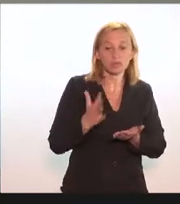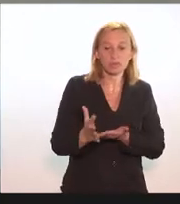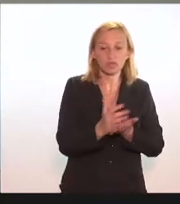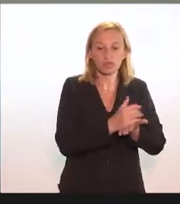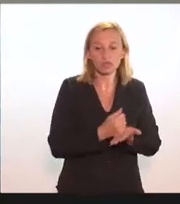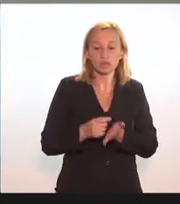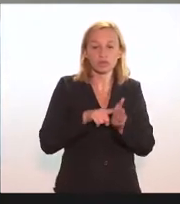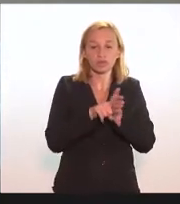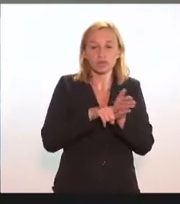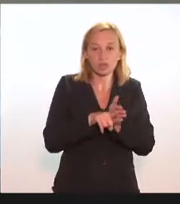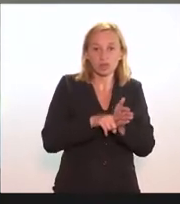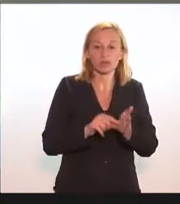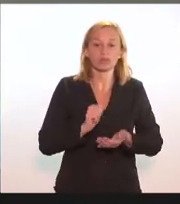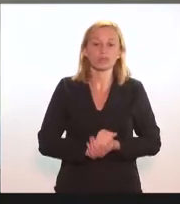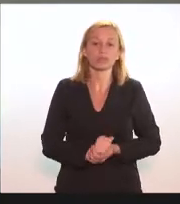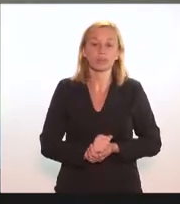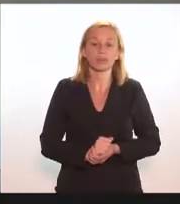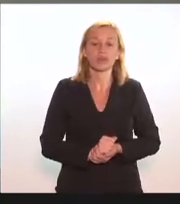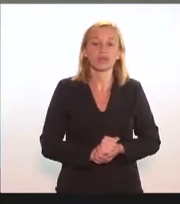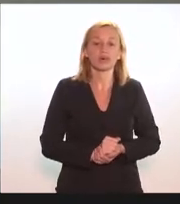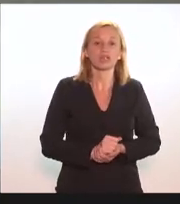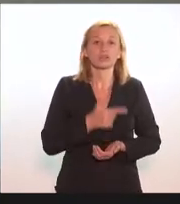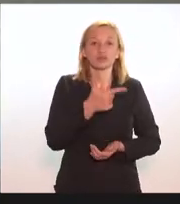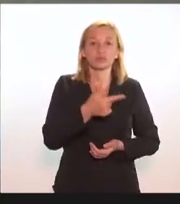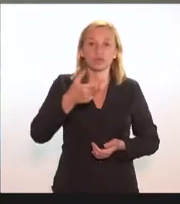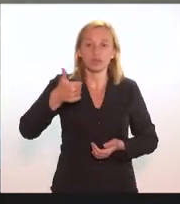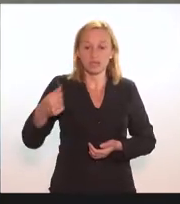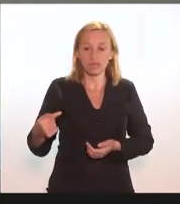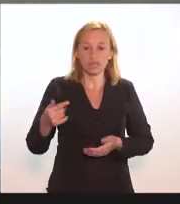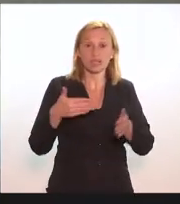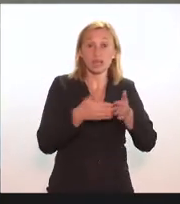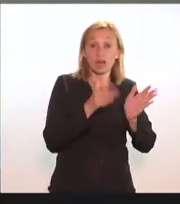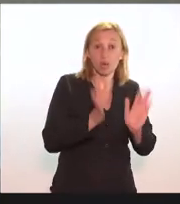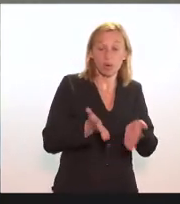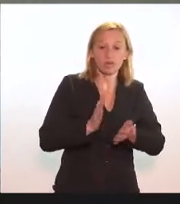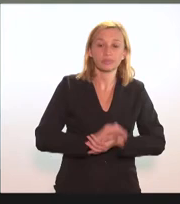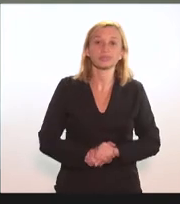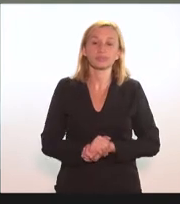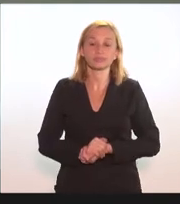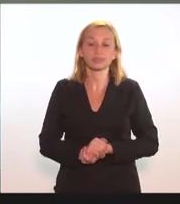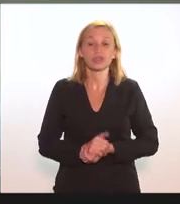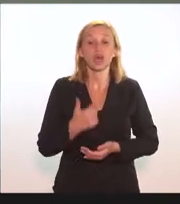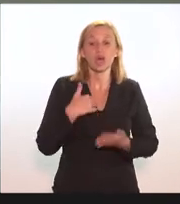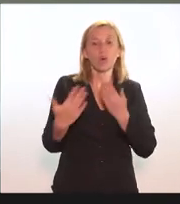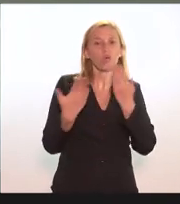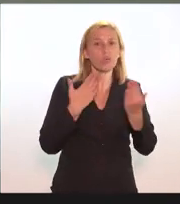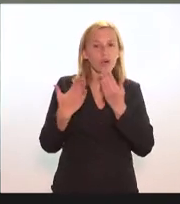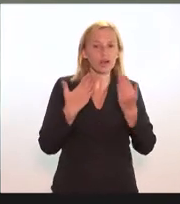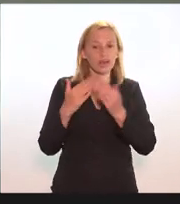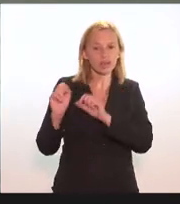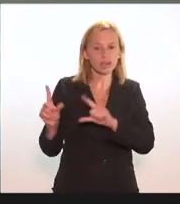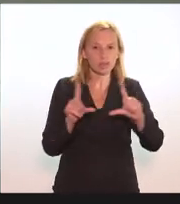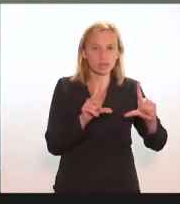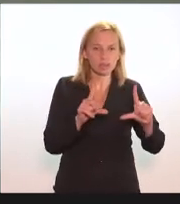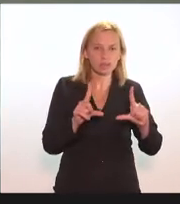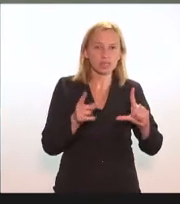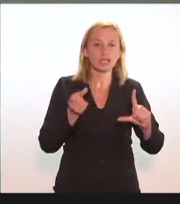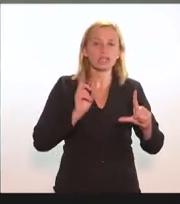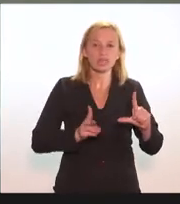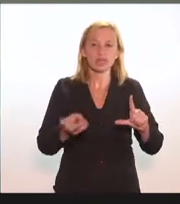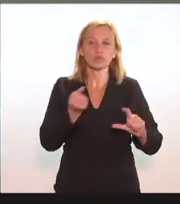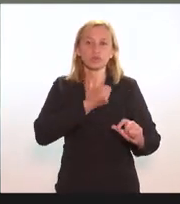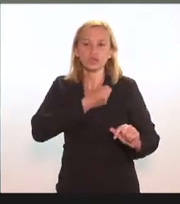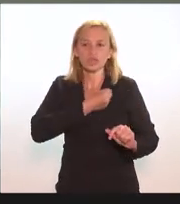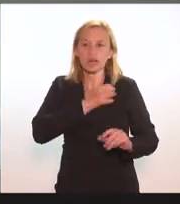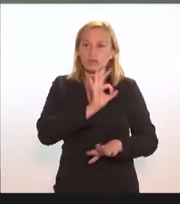fiscal que vigorou a partir de 2017 até agora. E eu comparei nesse slide aí, sempre com dados oficiais,